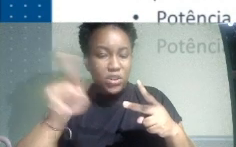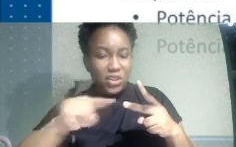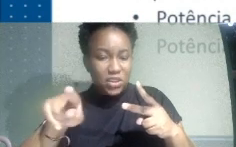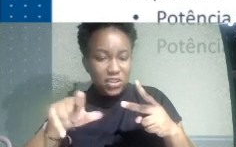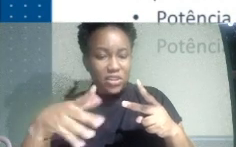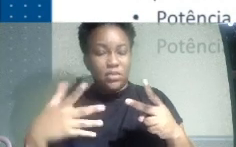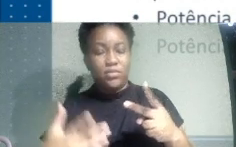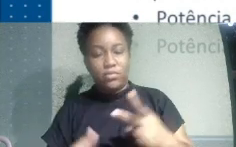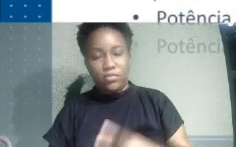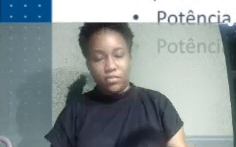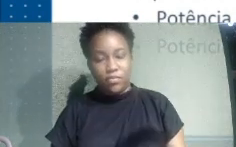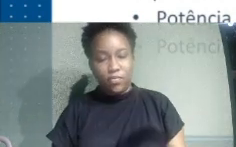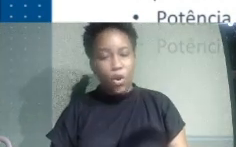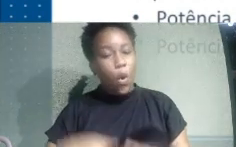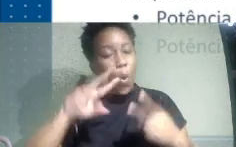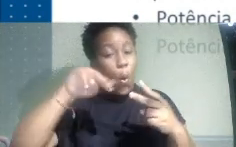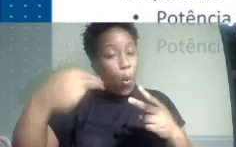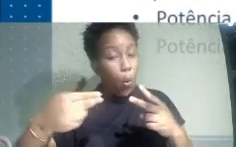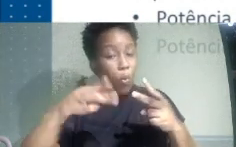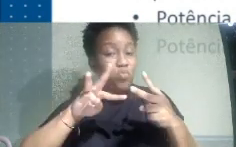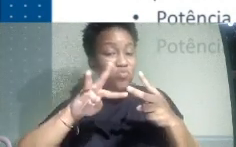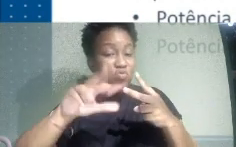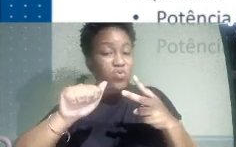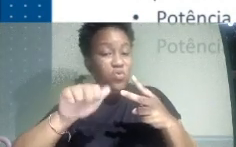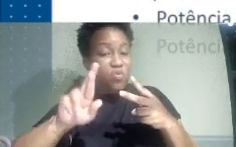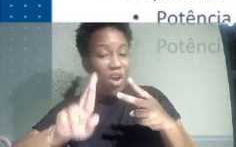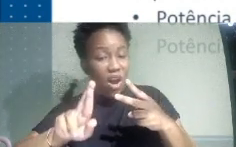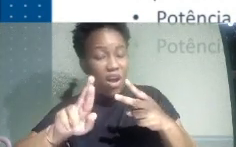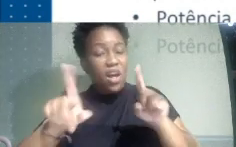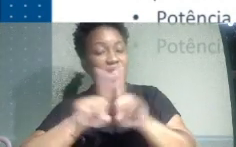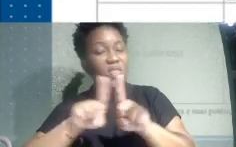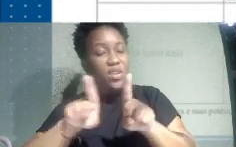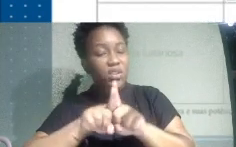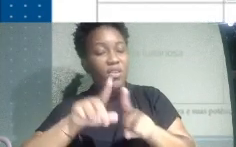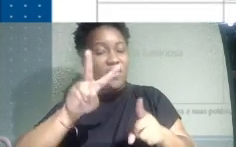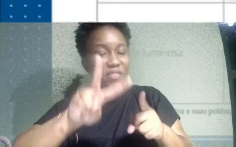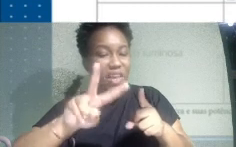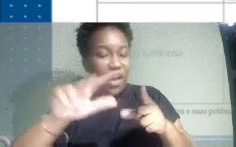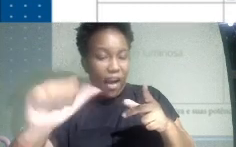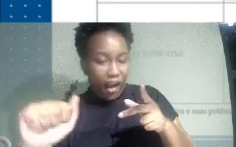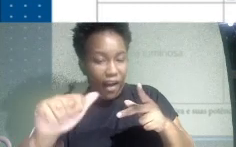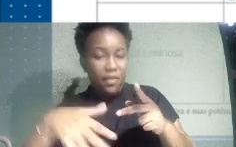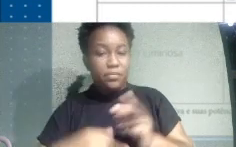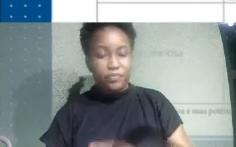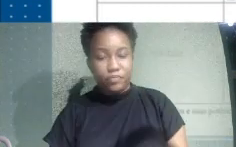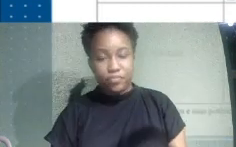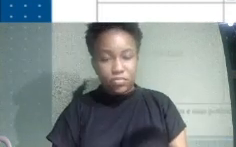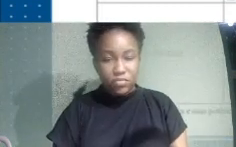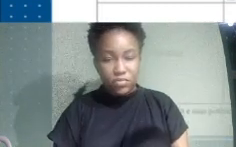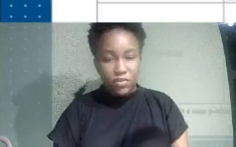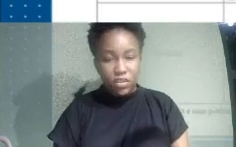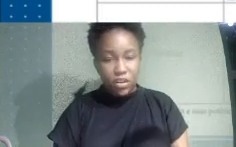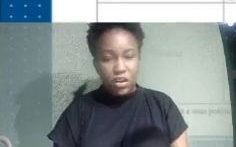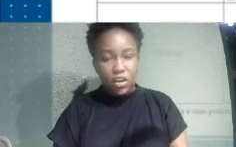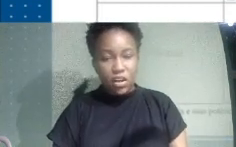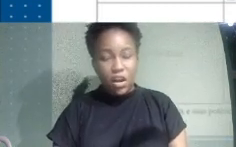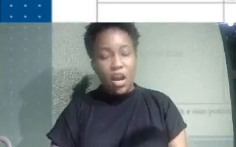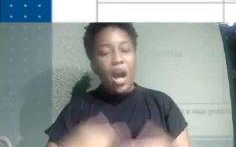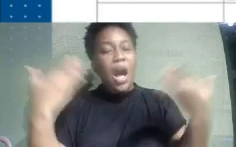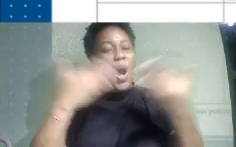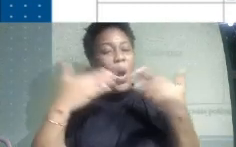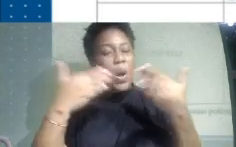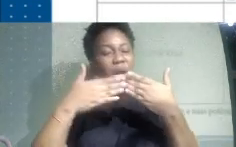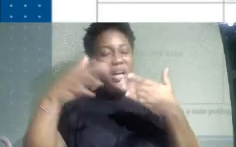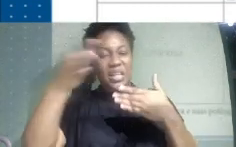sigla VAR, que pode também ser trazida para vocês como VA. Dá uma olhadinha aqui então